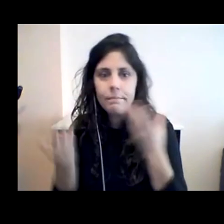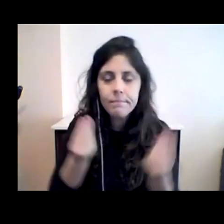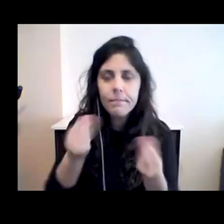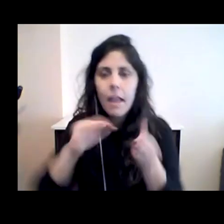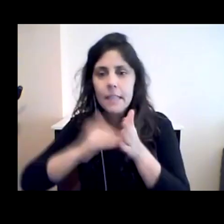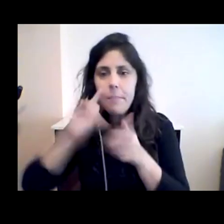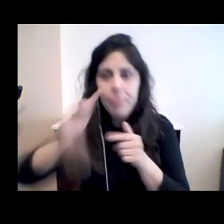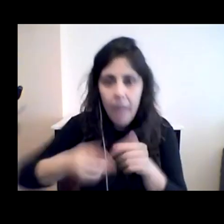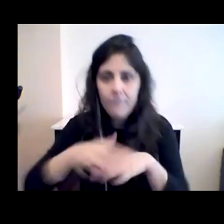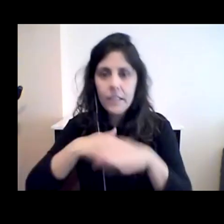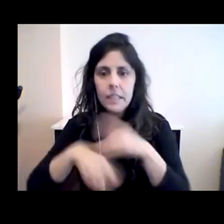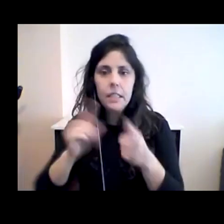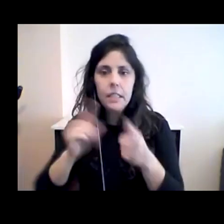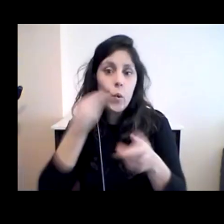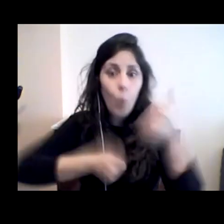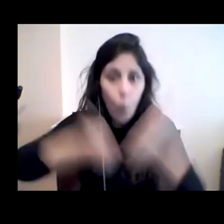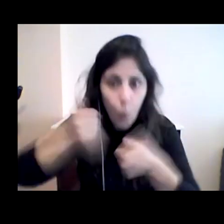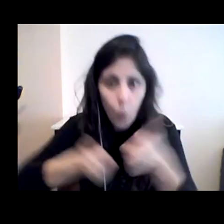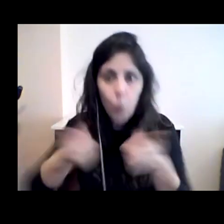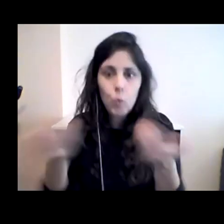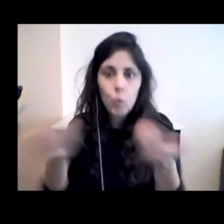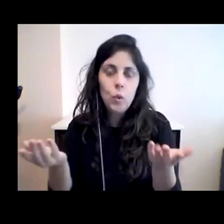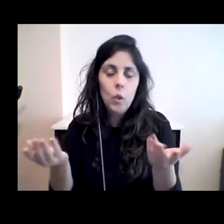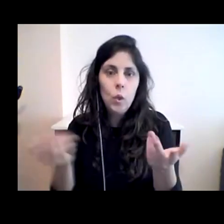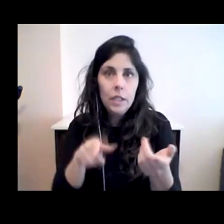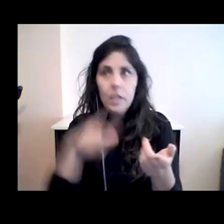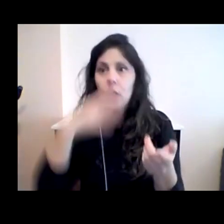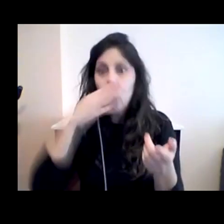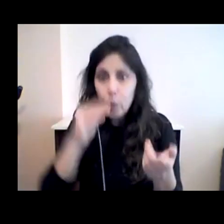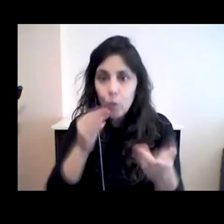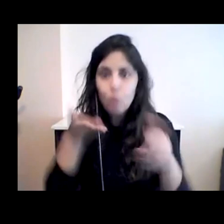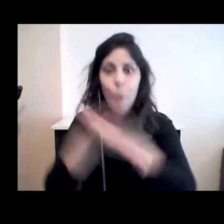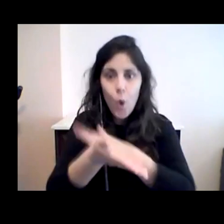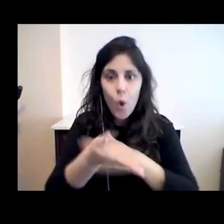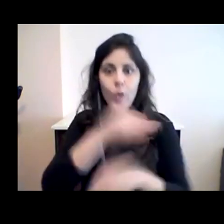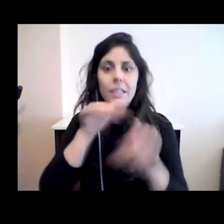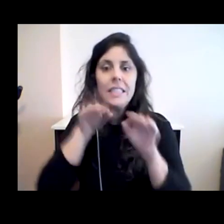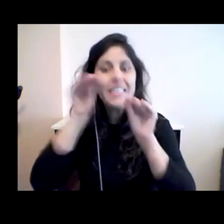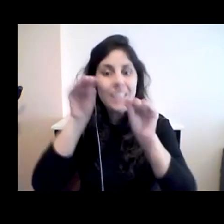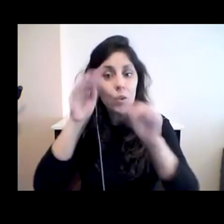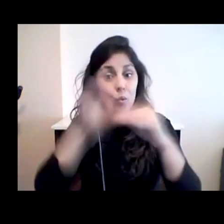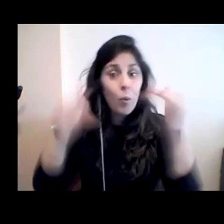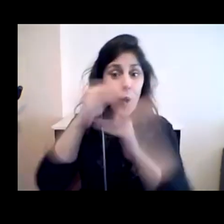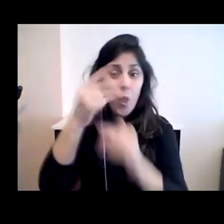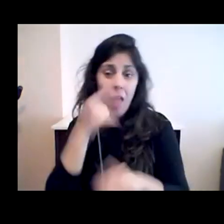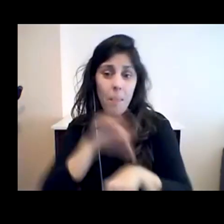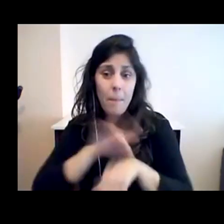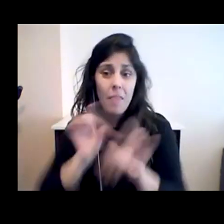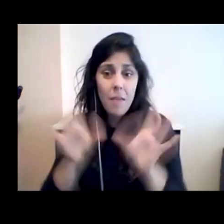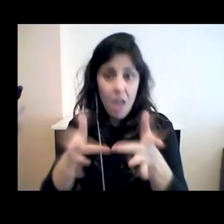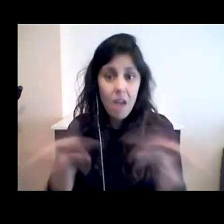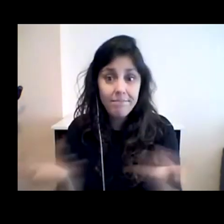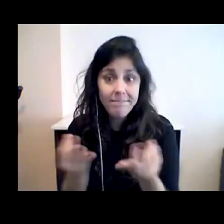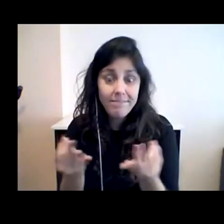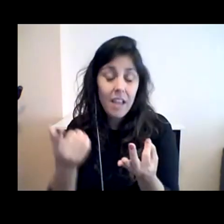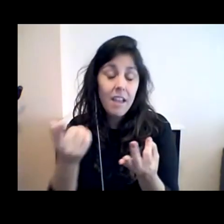feitos, sobre como é que seria o concurso para estes estudantes ingressarem no ensino superior, na maior das tranquilidades, tendo em conta a